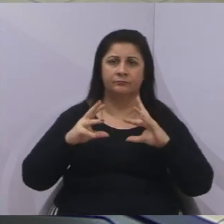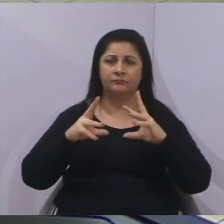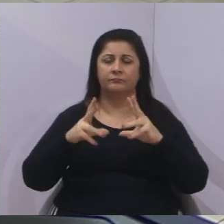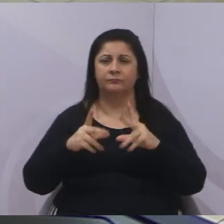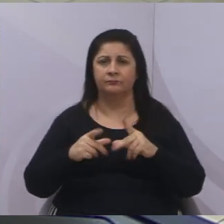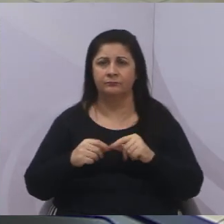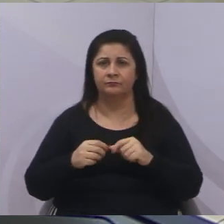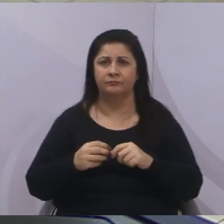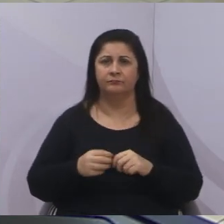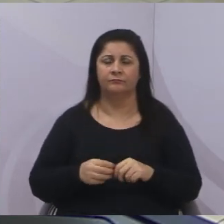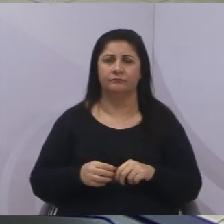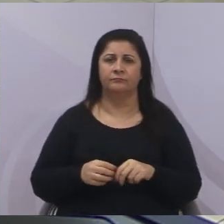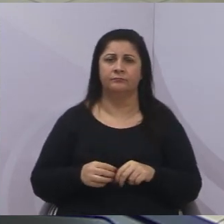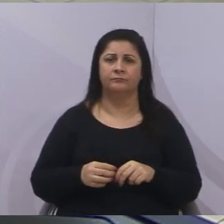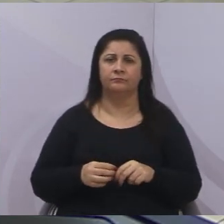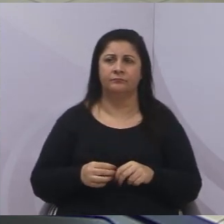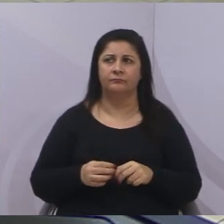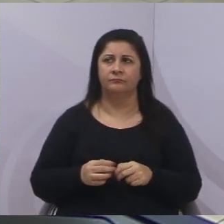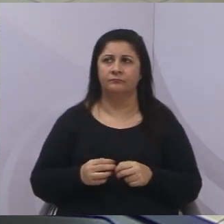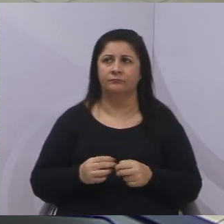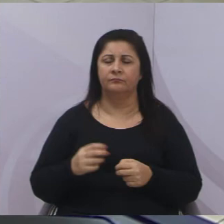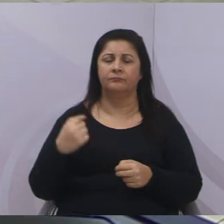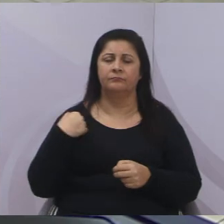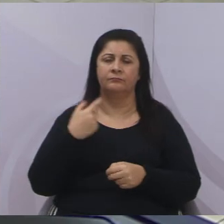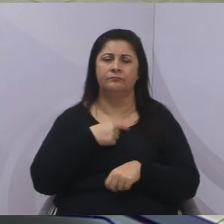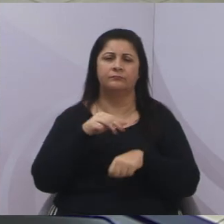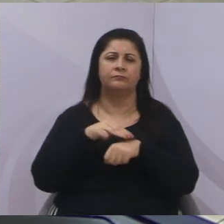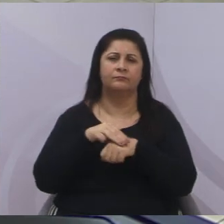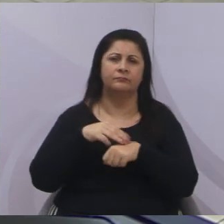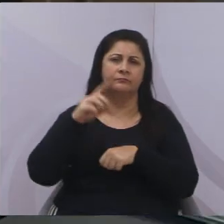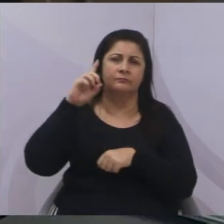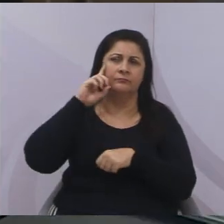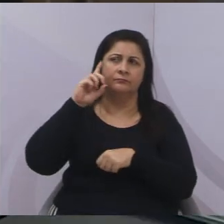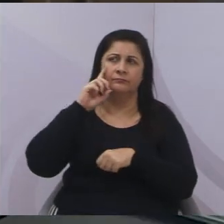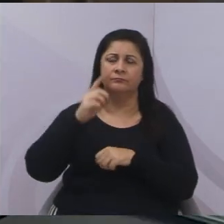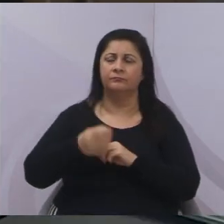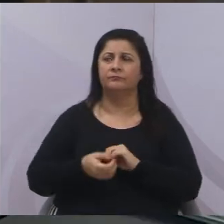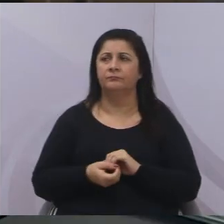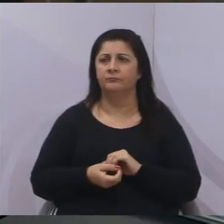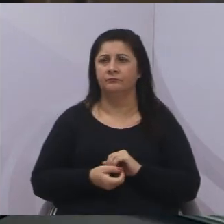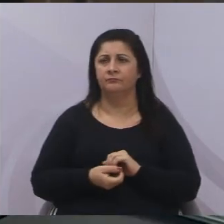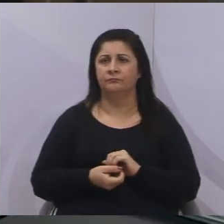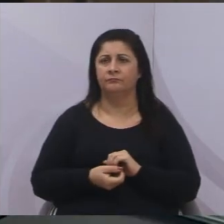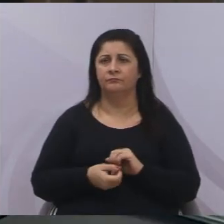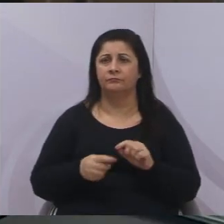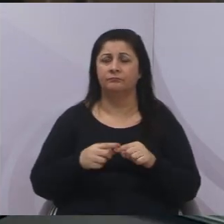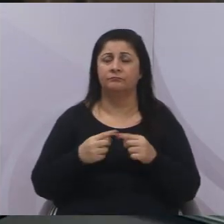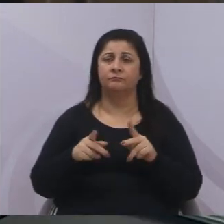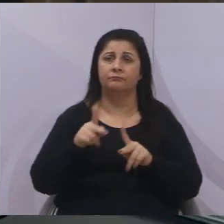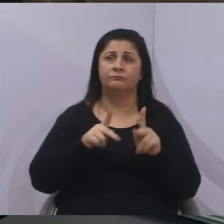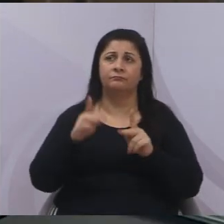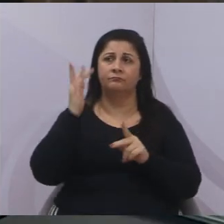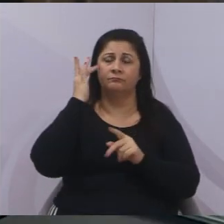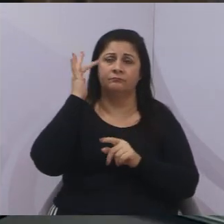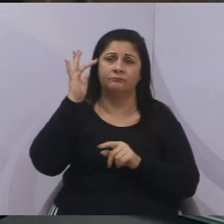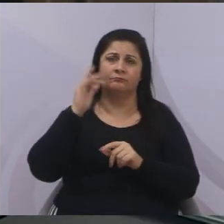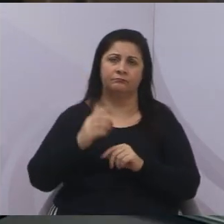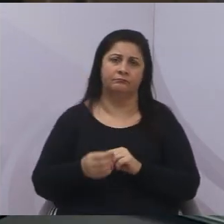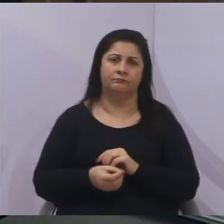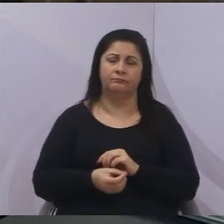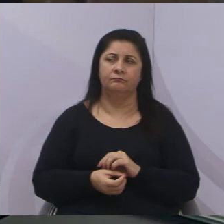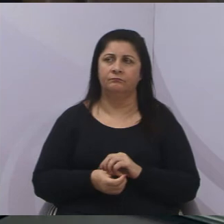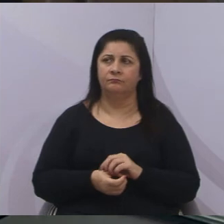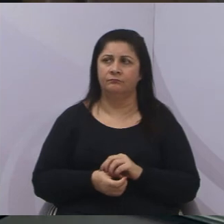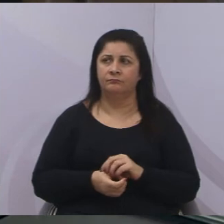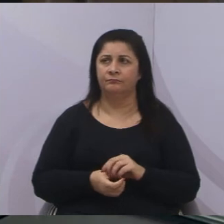conversa, acho que a doutora, diariamente, né, doutora? Mas a população não sabe, né? A população não sabe de tudo